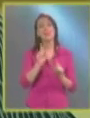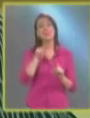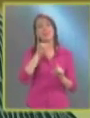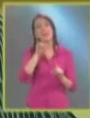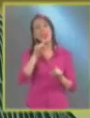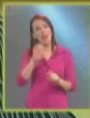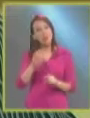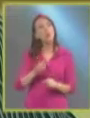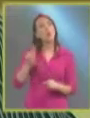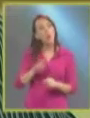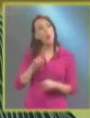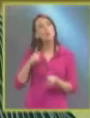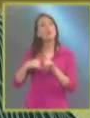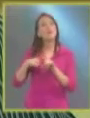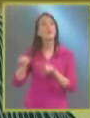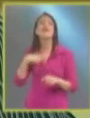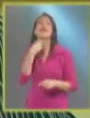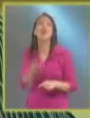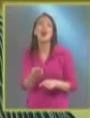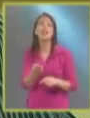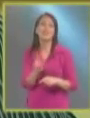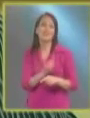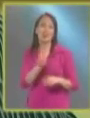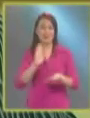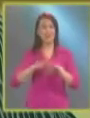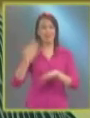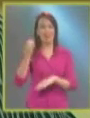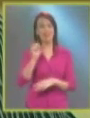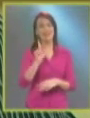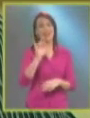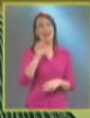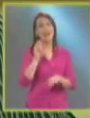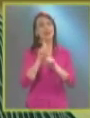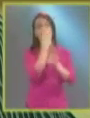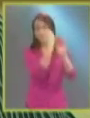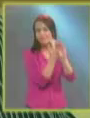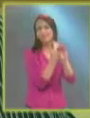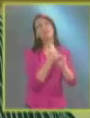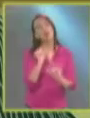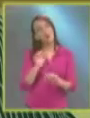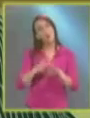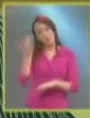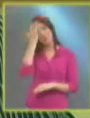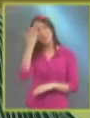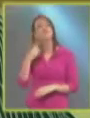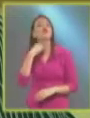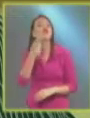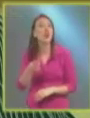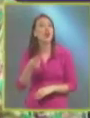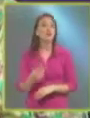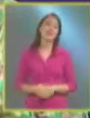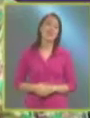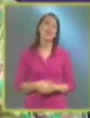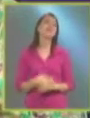maior, justamente porque é um programa mais usado de voz, né? Então, tenho essa facilidade maior com o Skype. E nossa